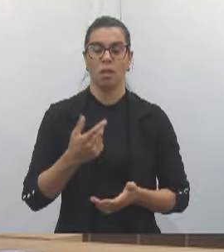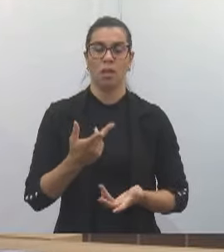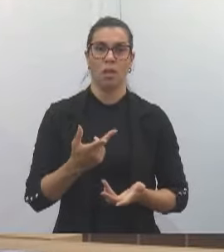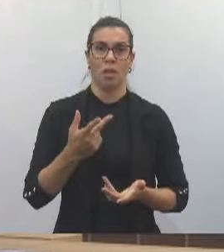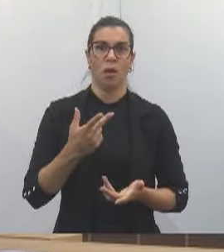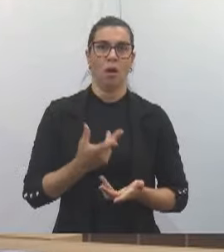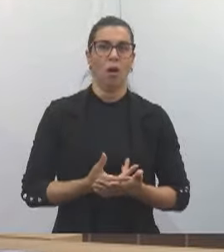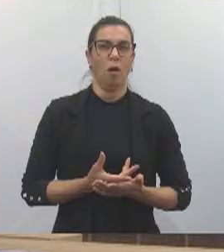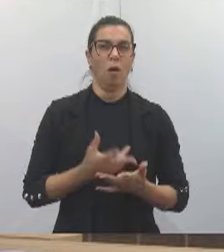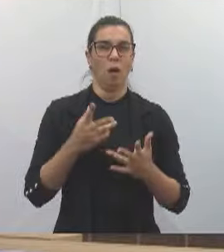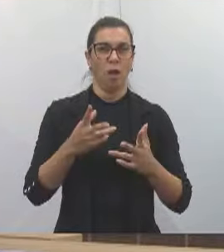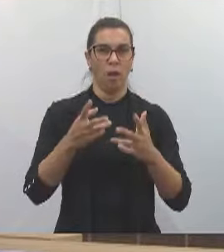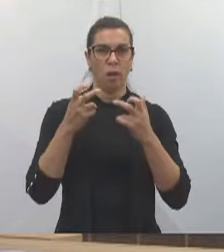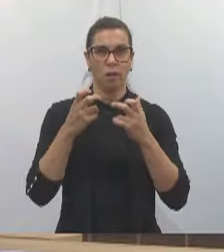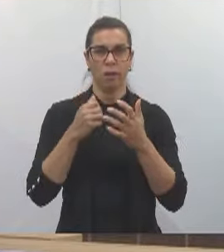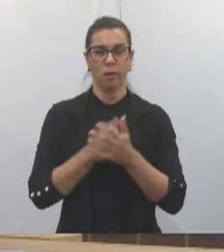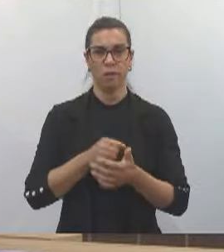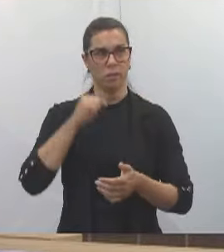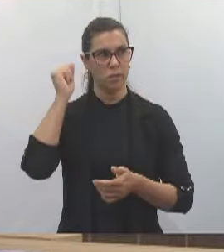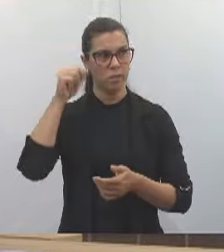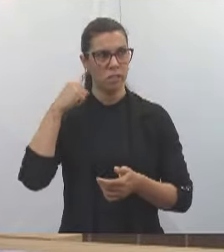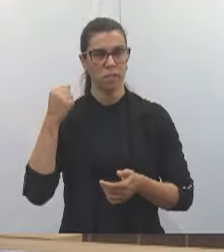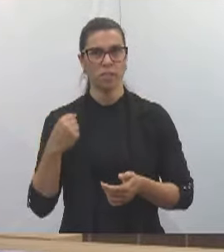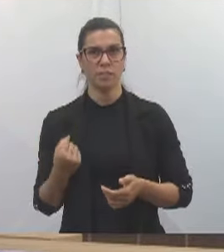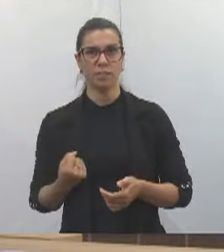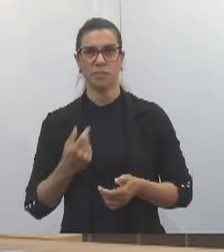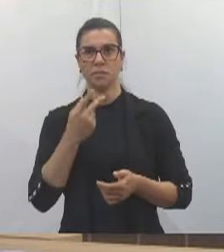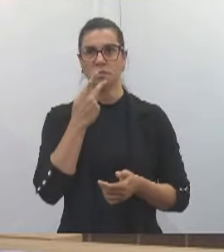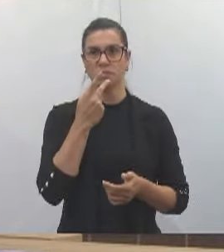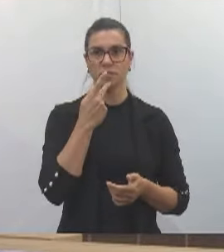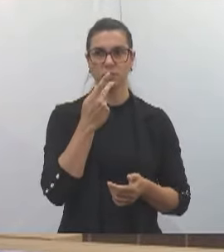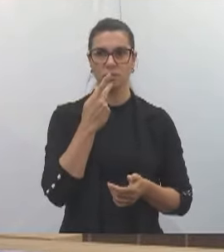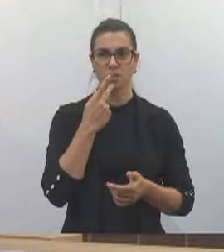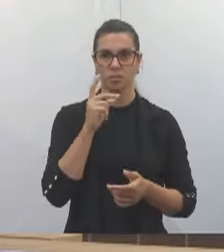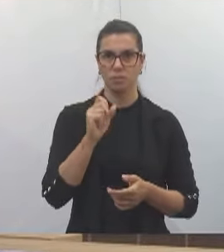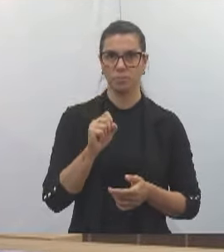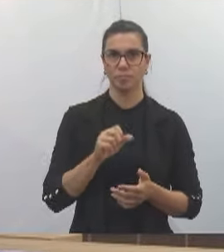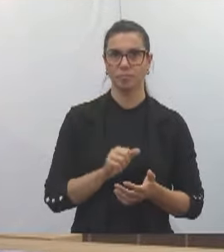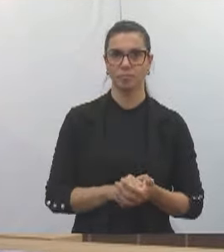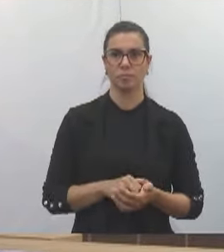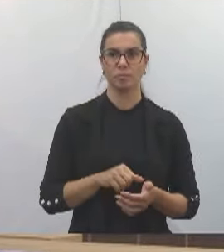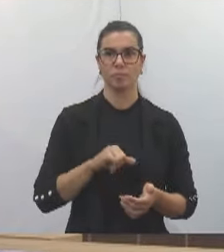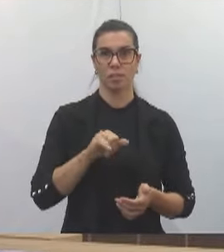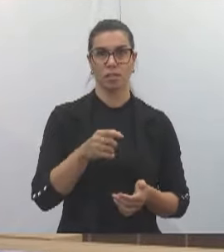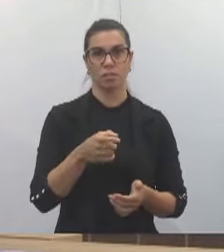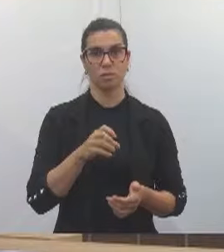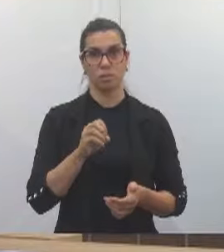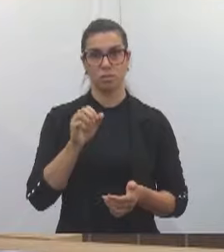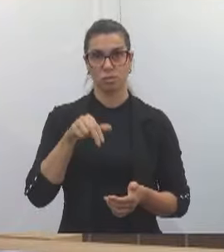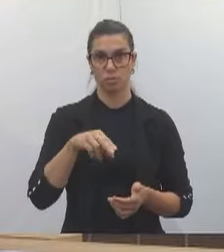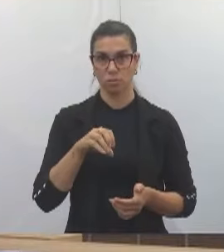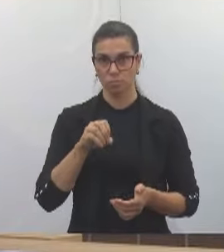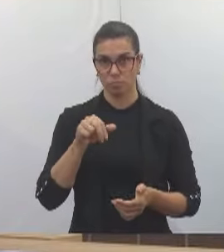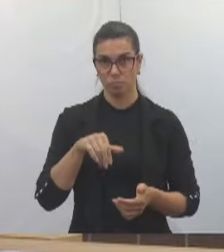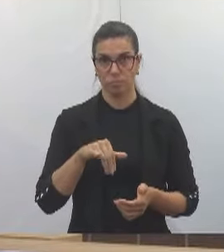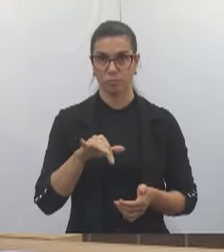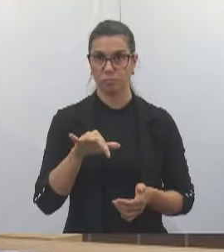né? Que é diferente de ser igual, o princípio da igualdade. A isonomia é você